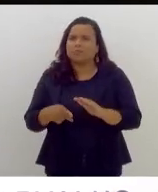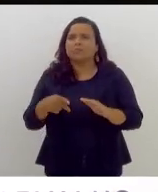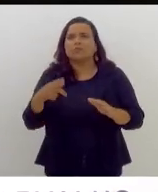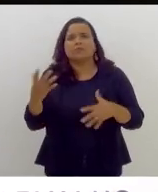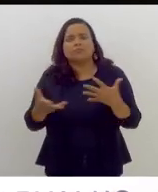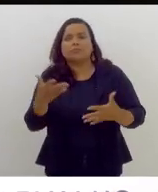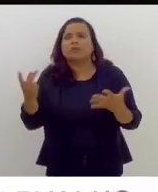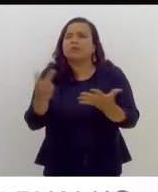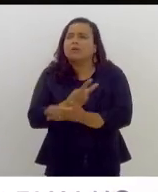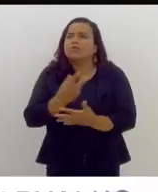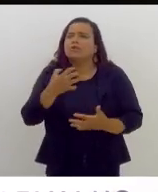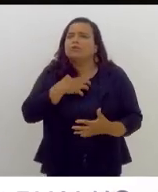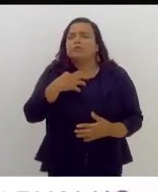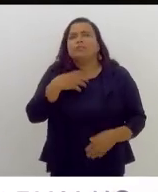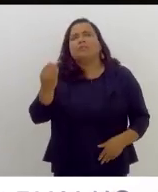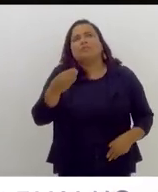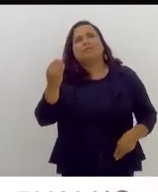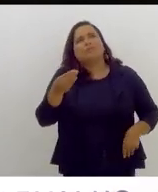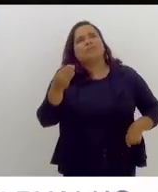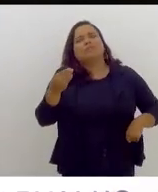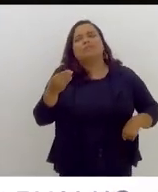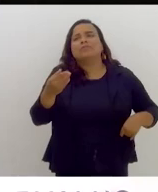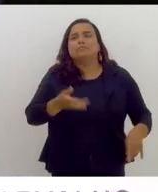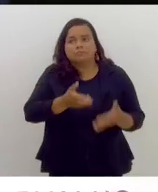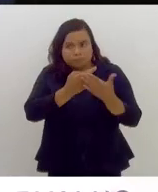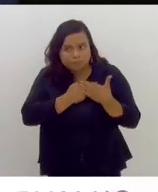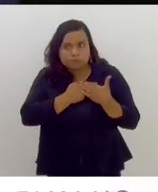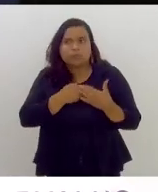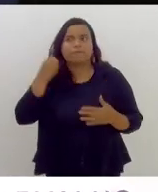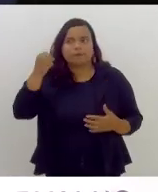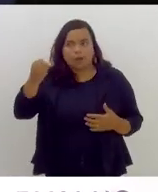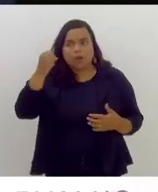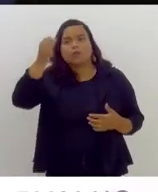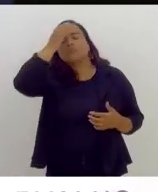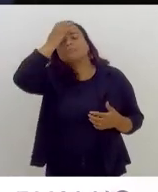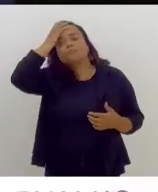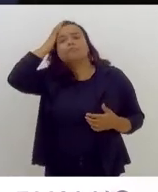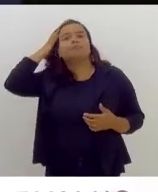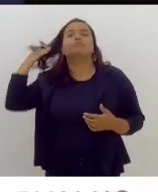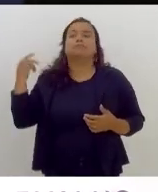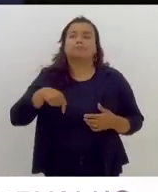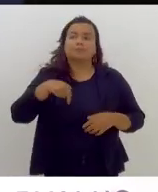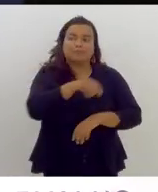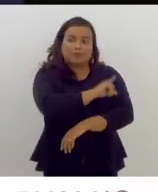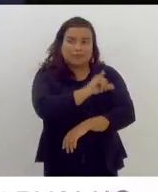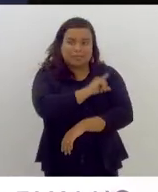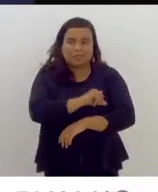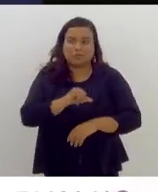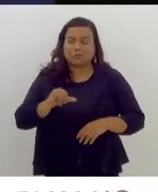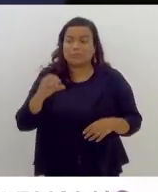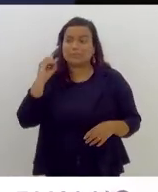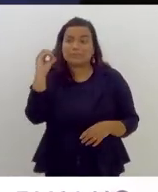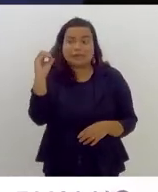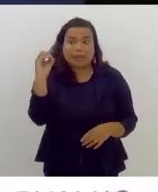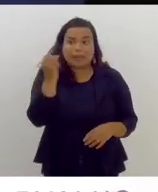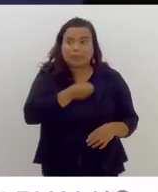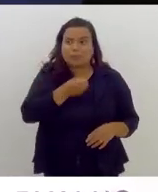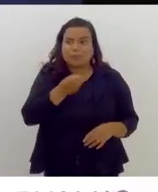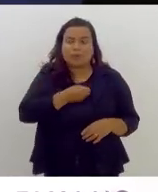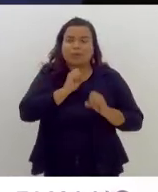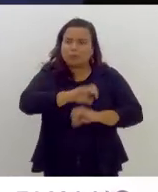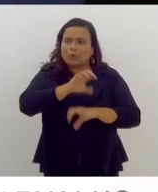me atribuindo graves responsabilidades, né? O Rio de Janeiro tirou nota zero em educação e último lugar no ranking